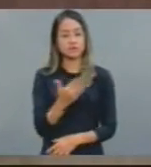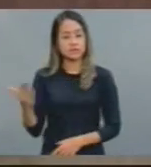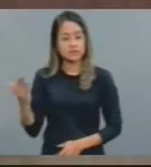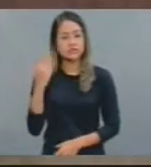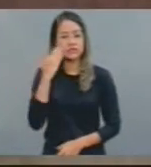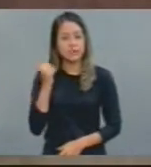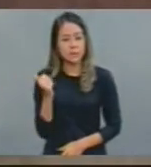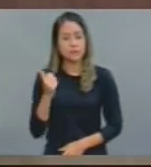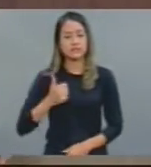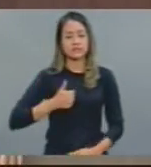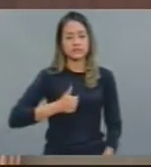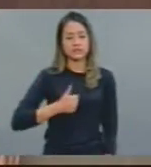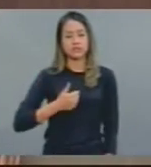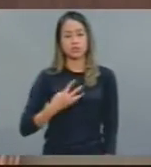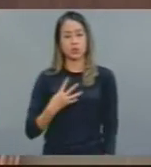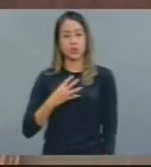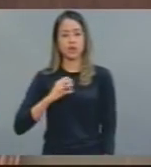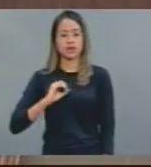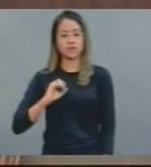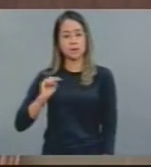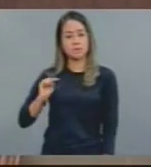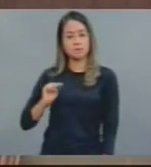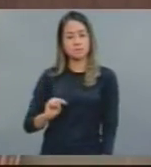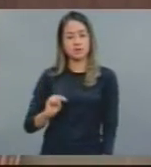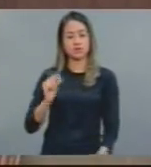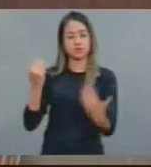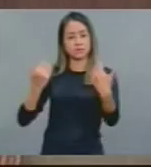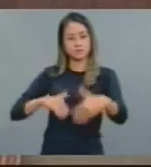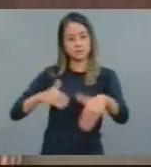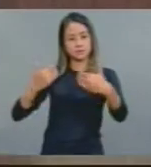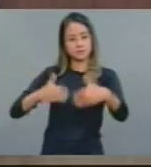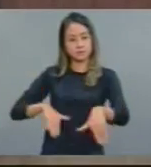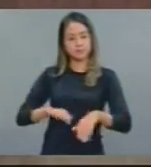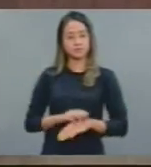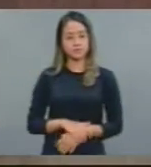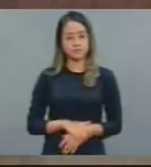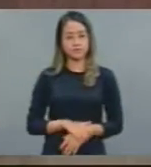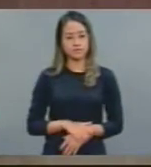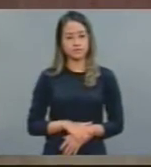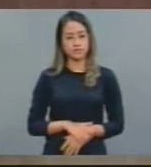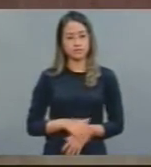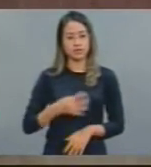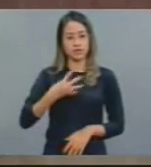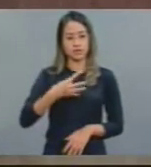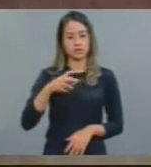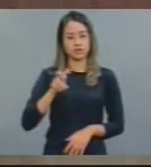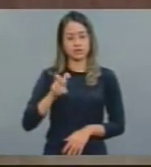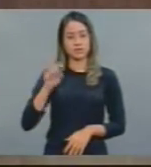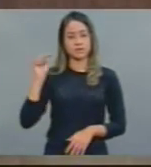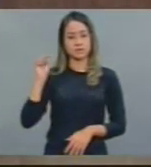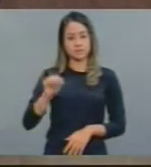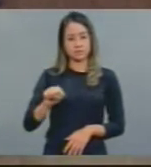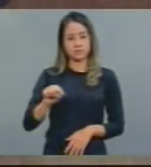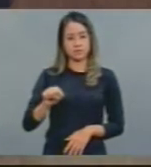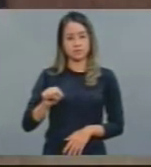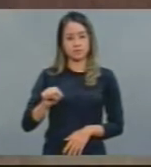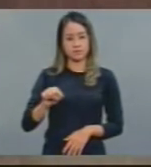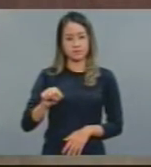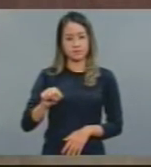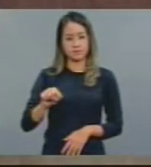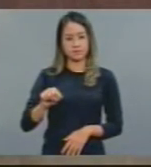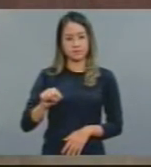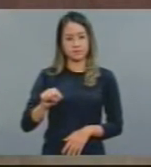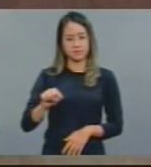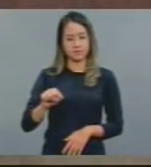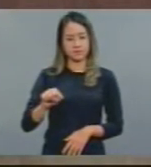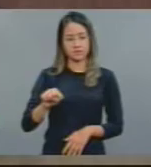que dos 140 mil servidores na ativa no estado do Ceará, 45 mil percebem de